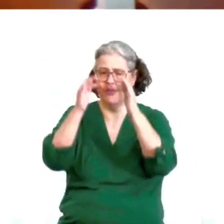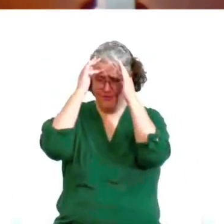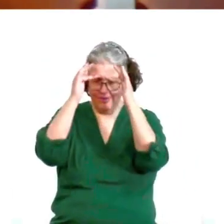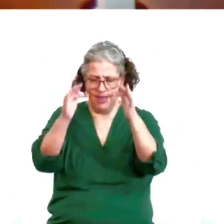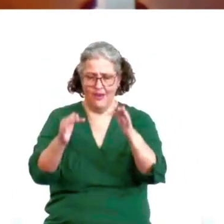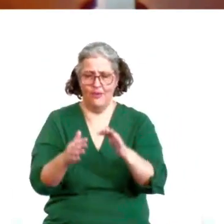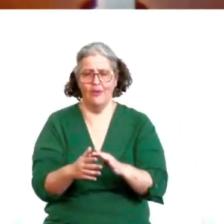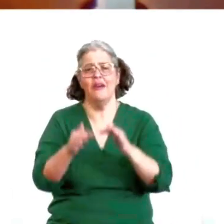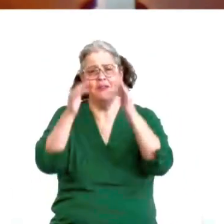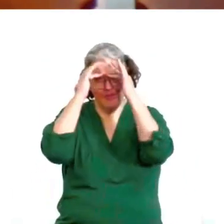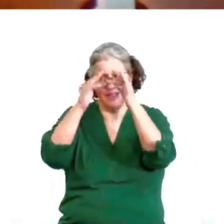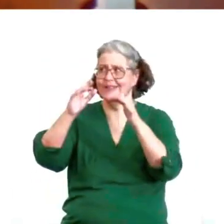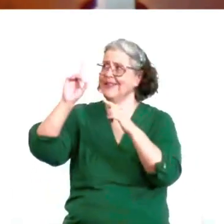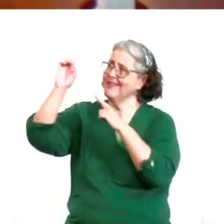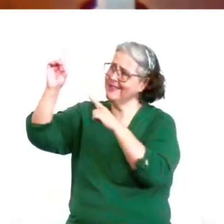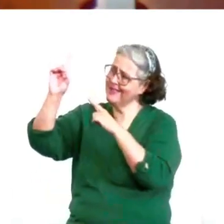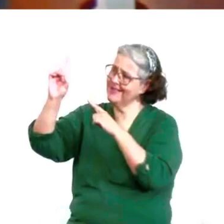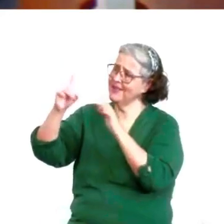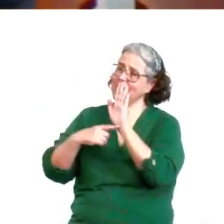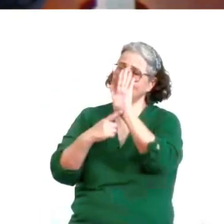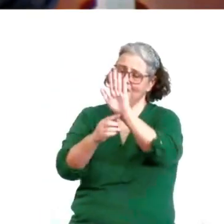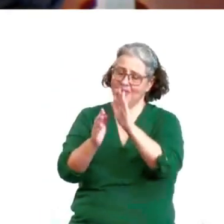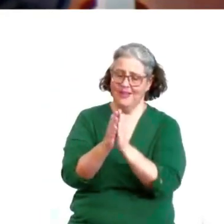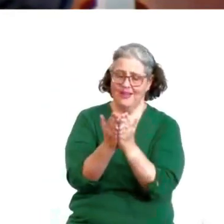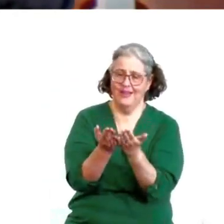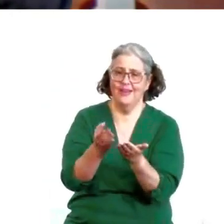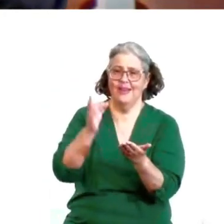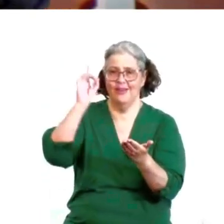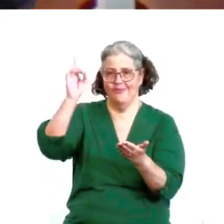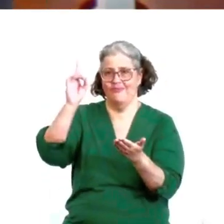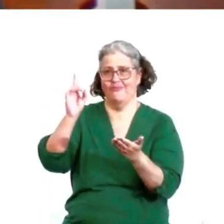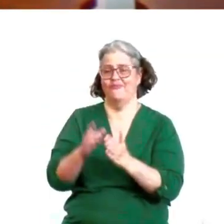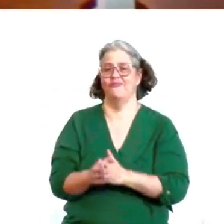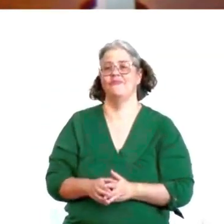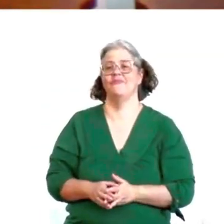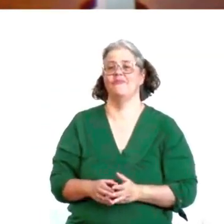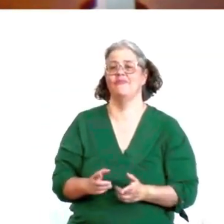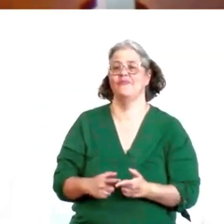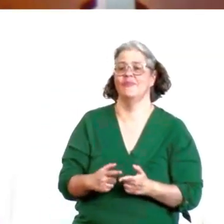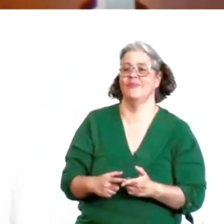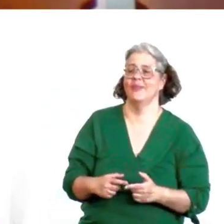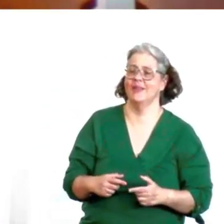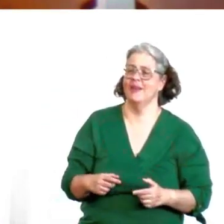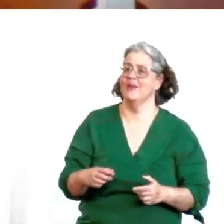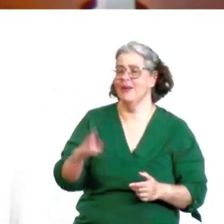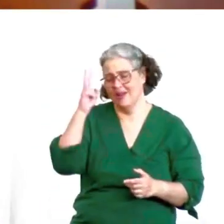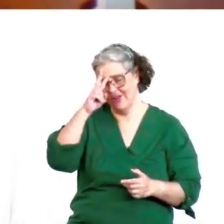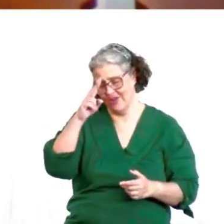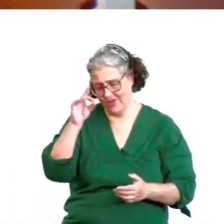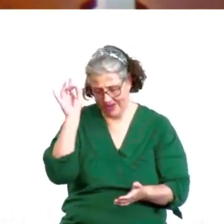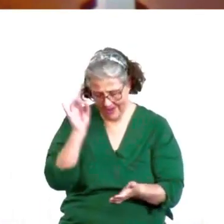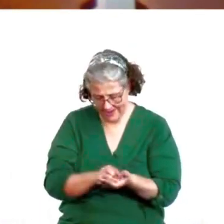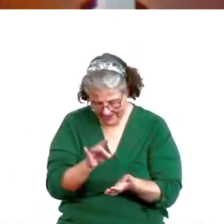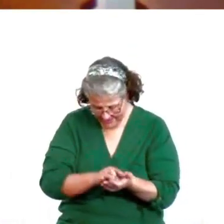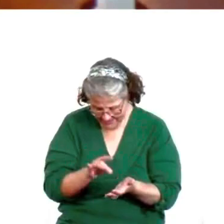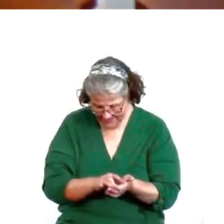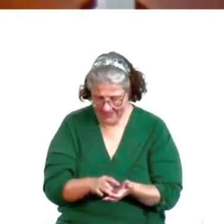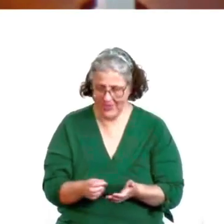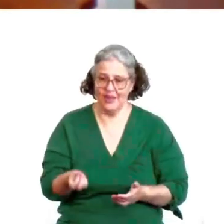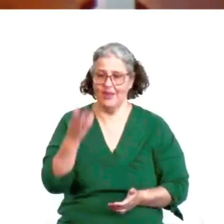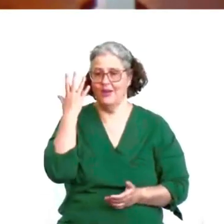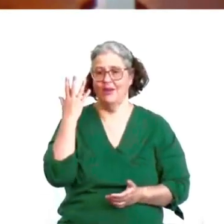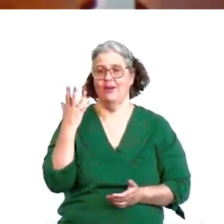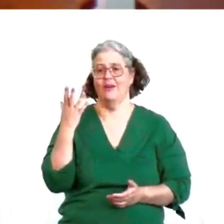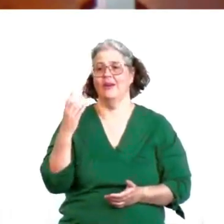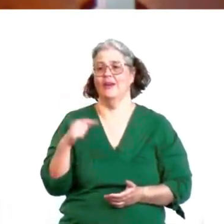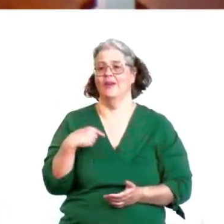fidelidade de Deus é revelada nas páginas das Escrituras, nas histórias reais que aconteceram,